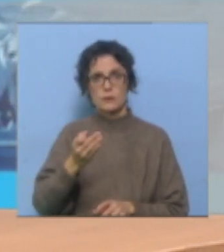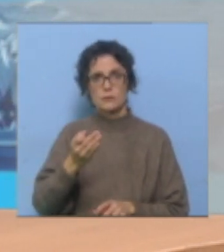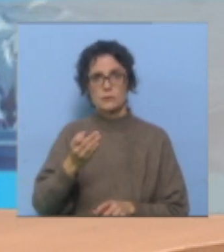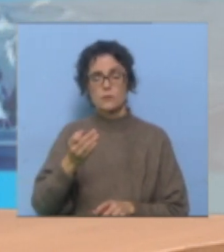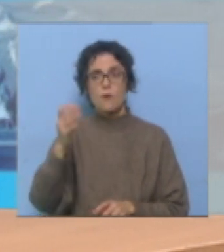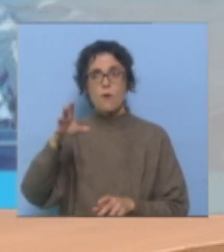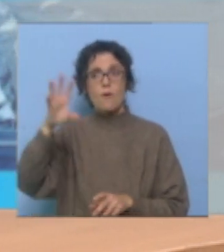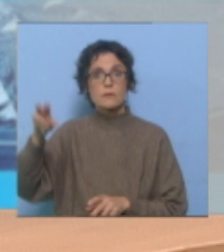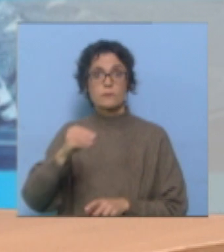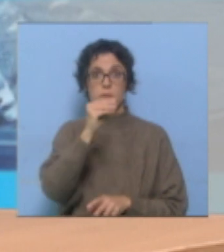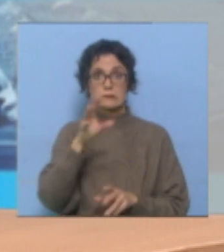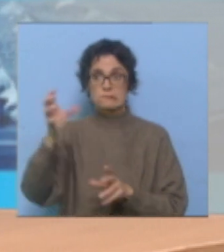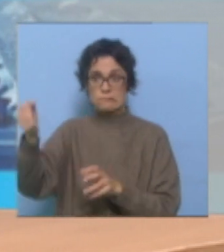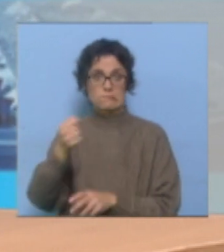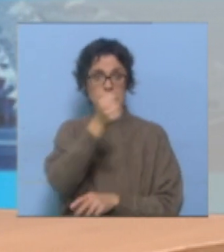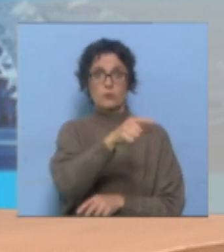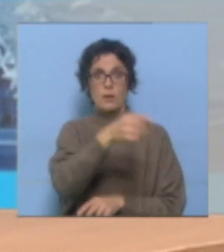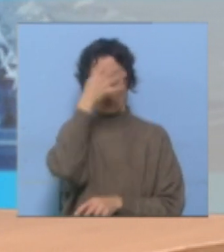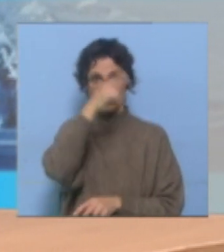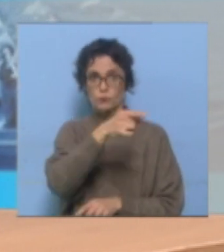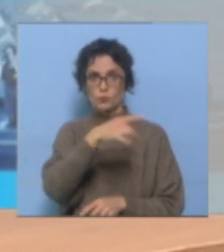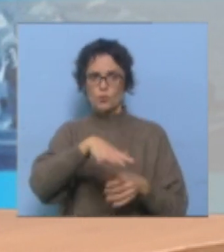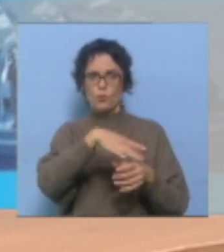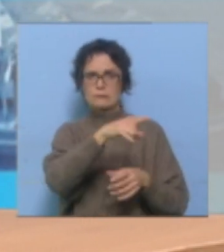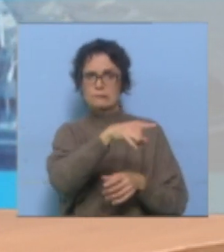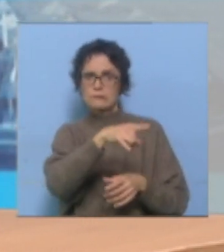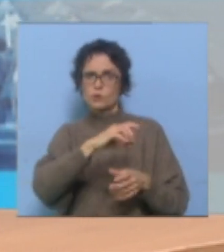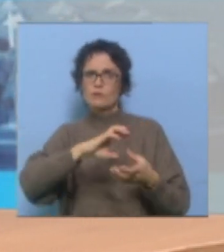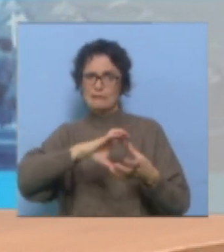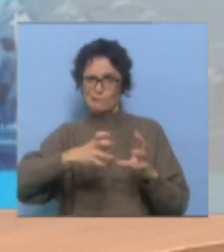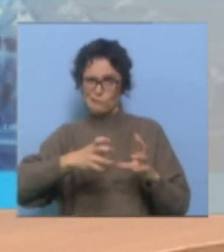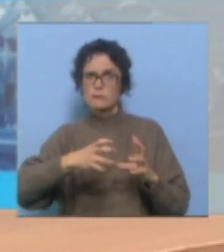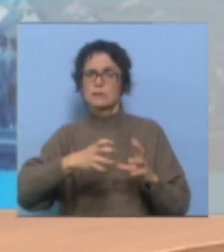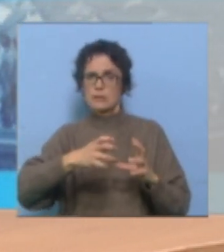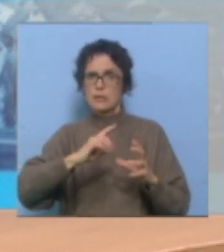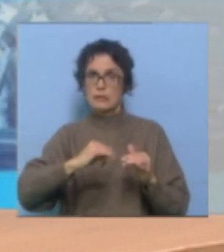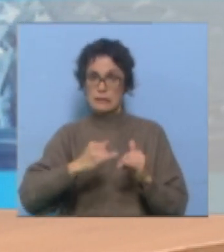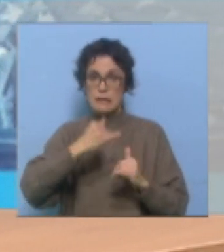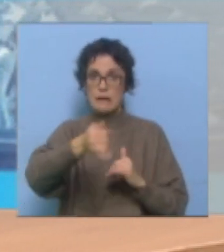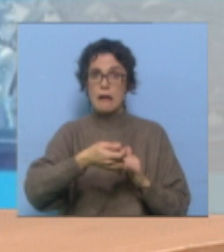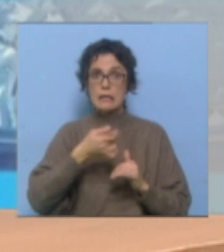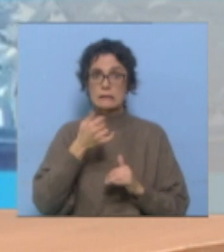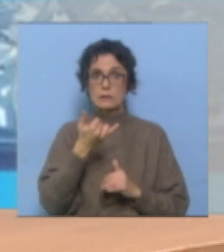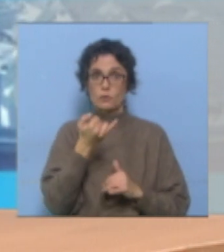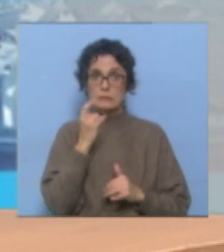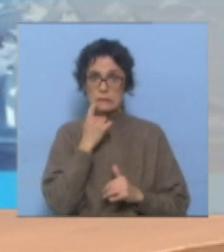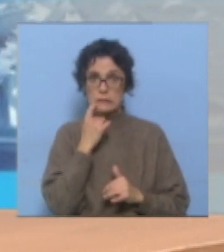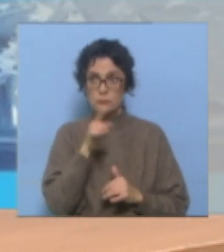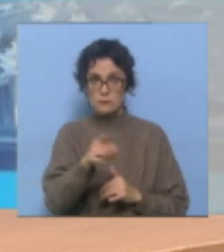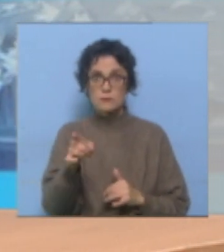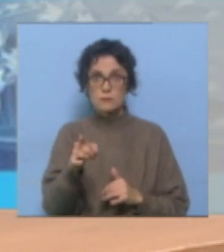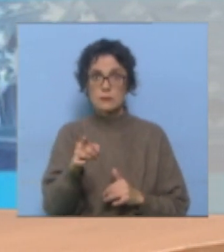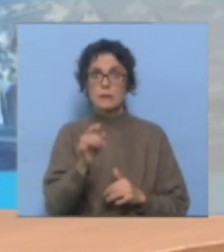numa altura muito difícil, logo no pós-25 de Abril, com